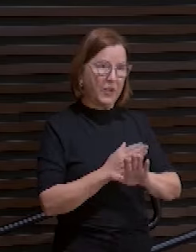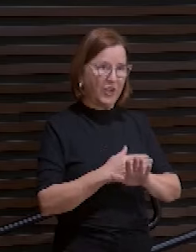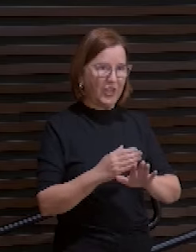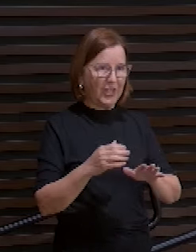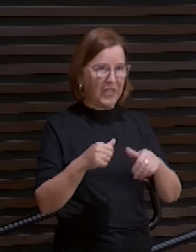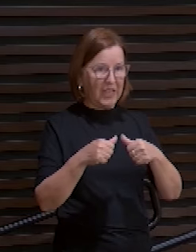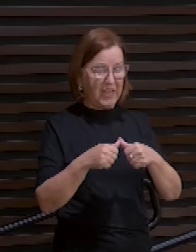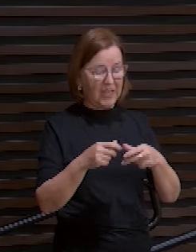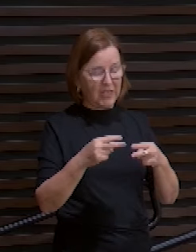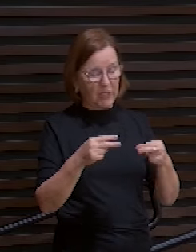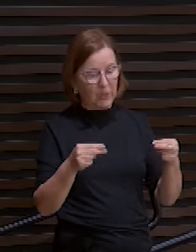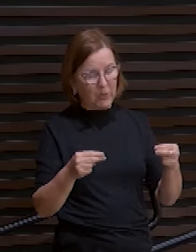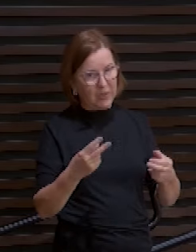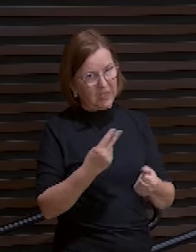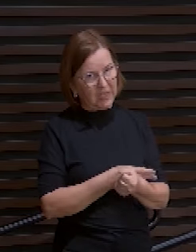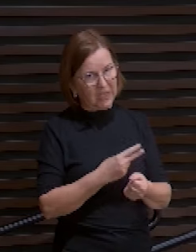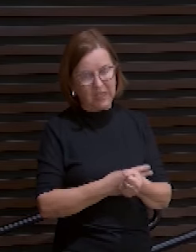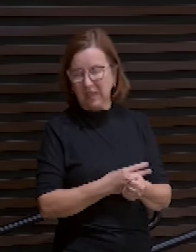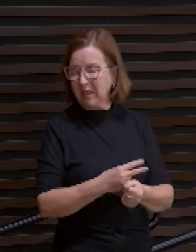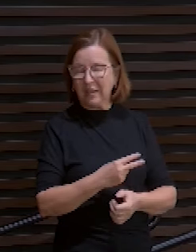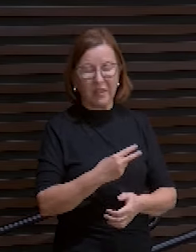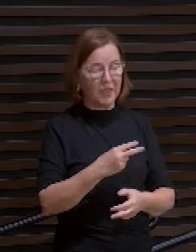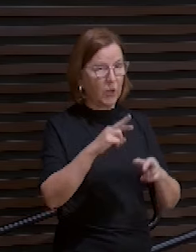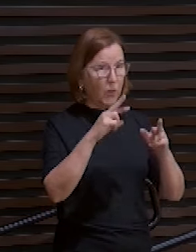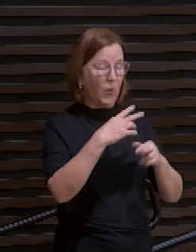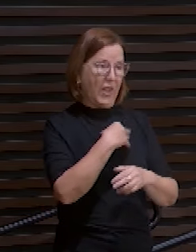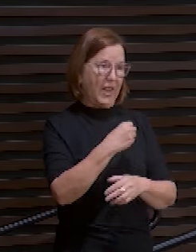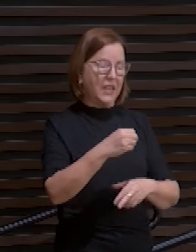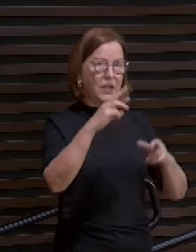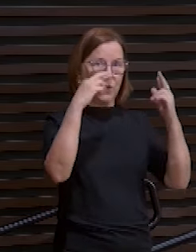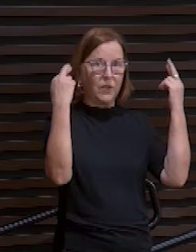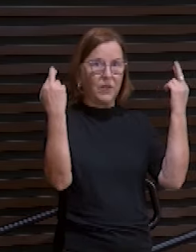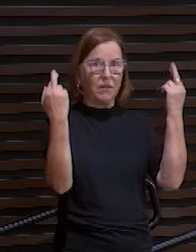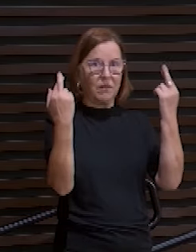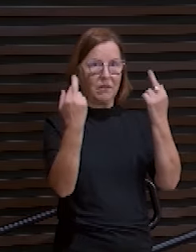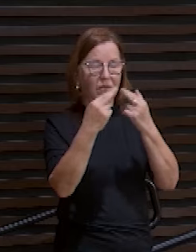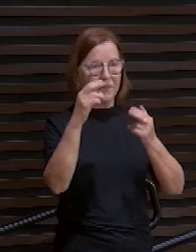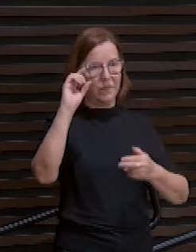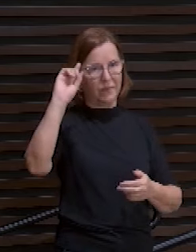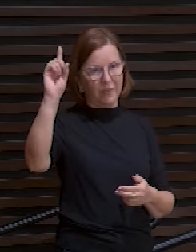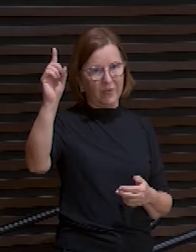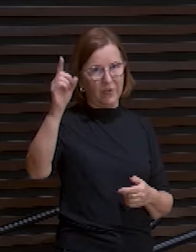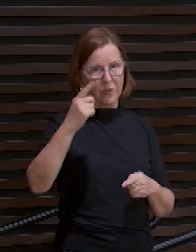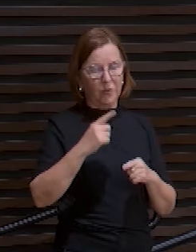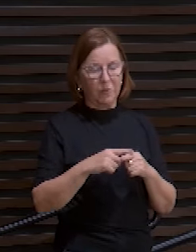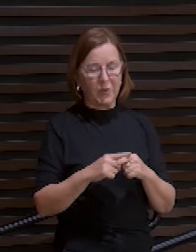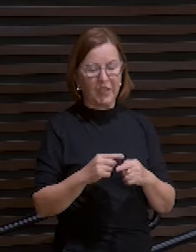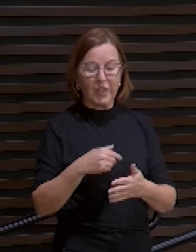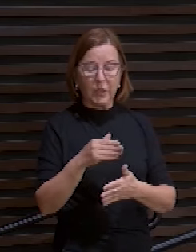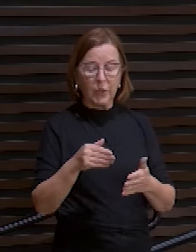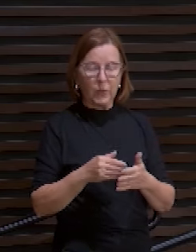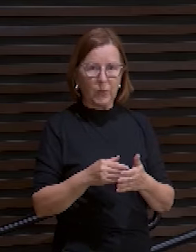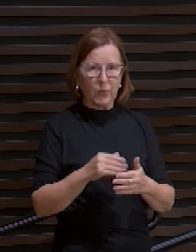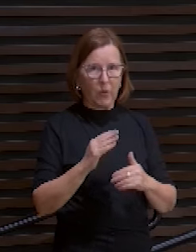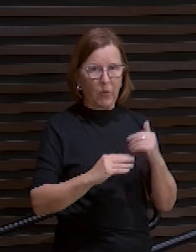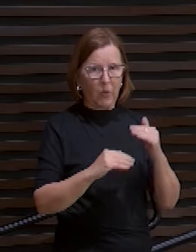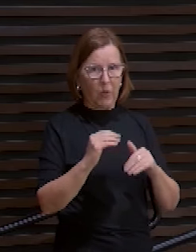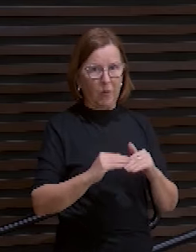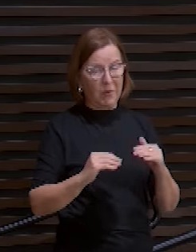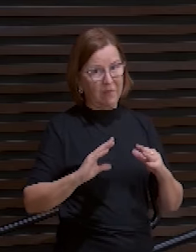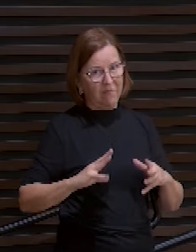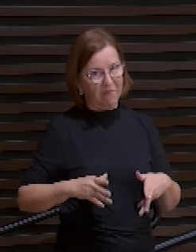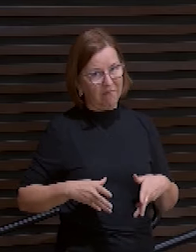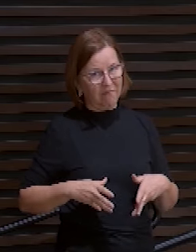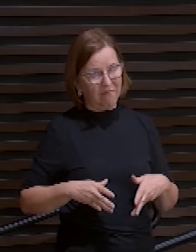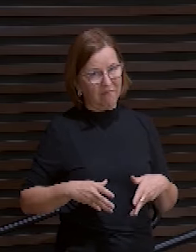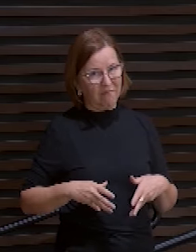de Deus pois tudo é obra da Carne portanto pecado nós